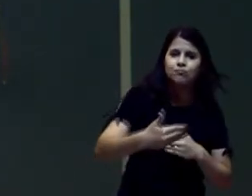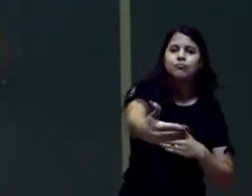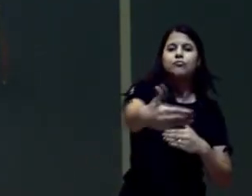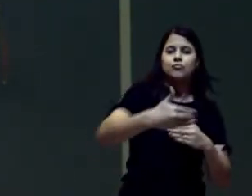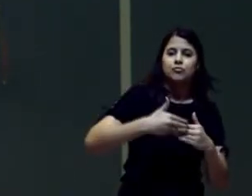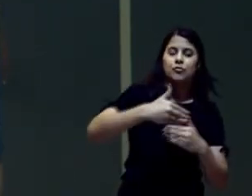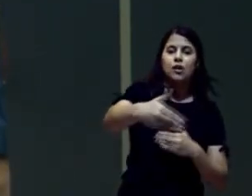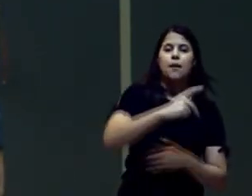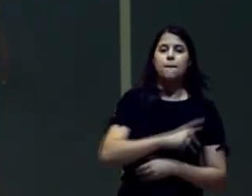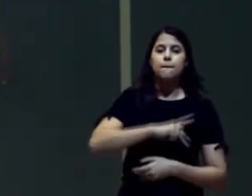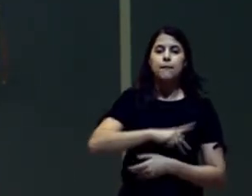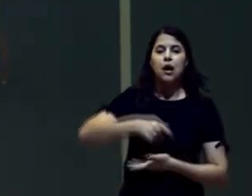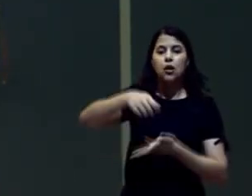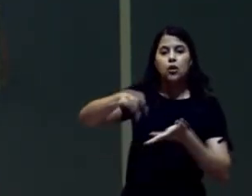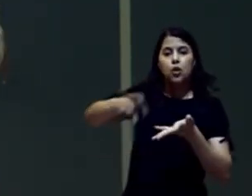filho Timóteo.